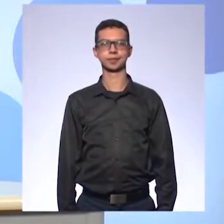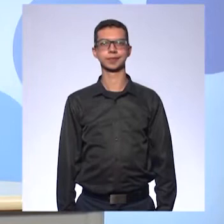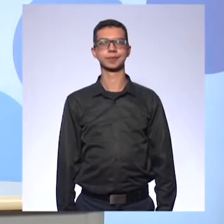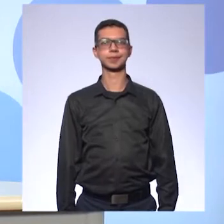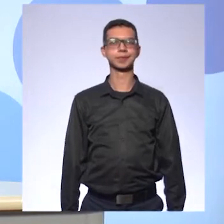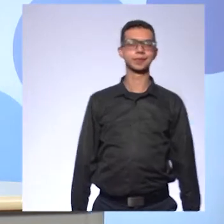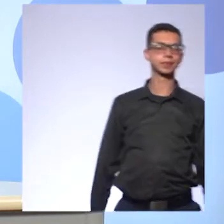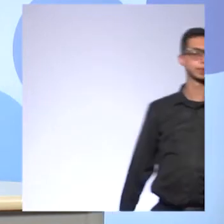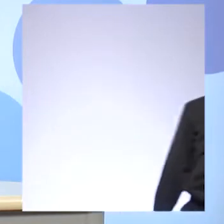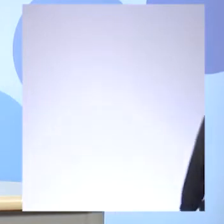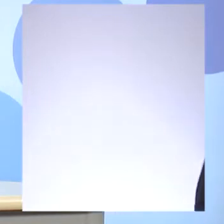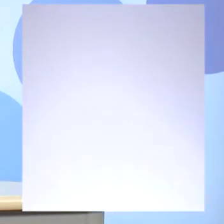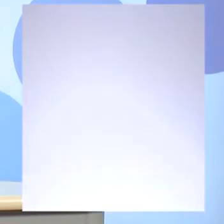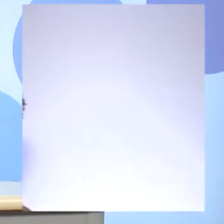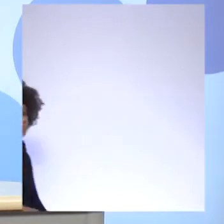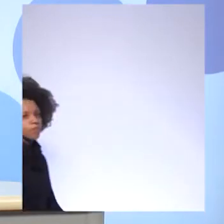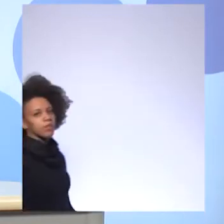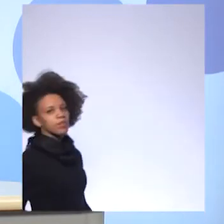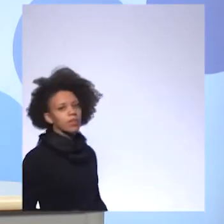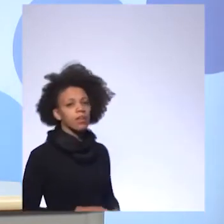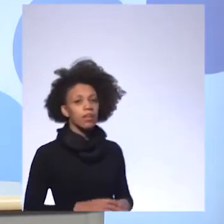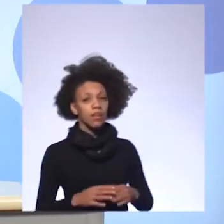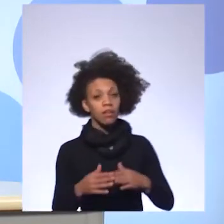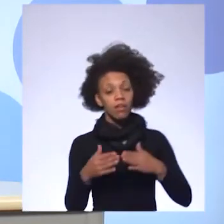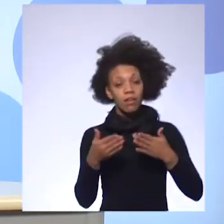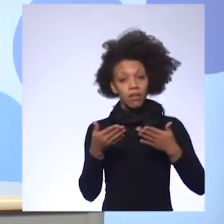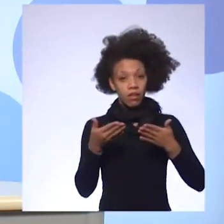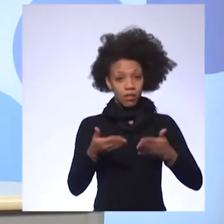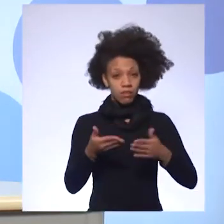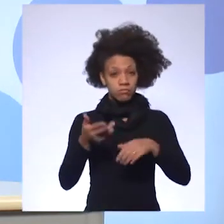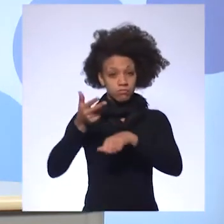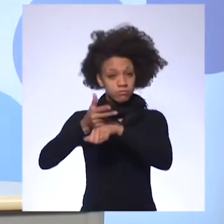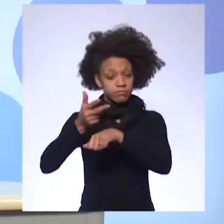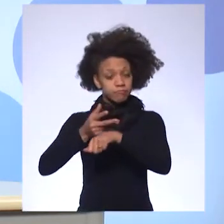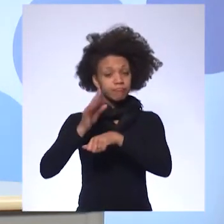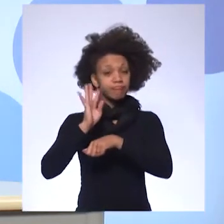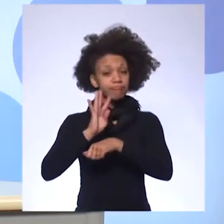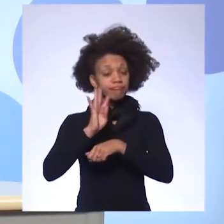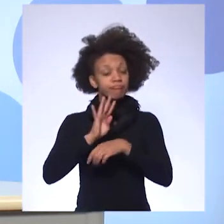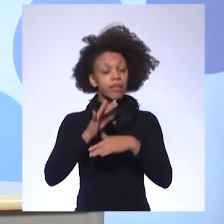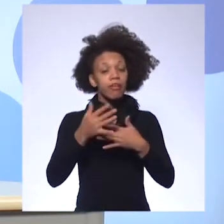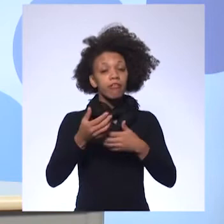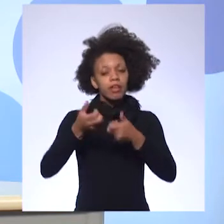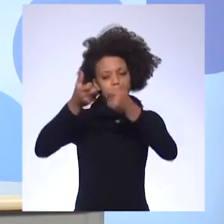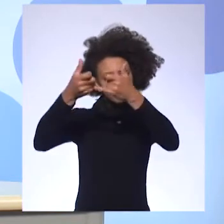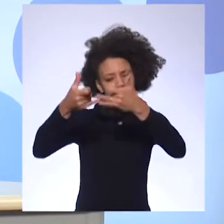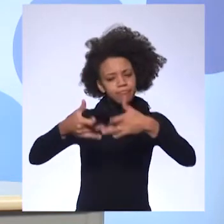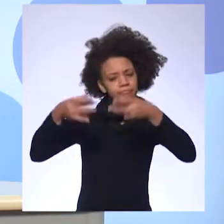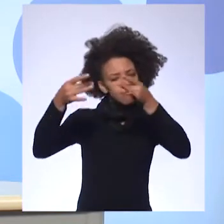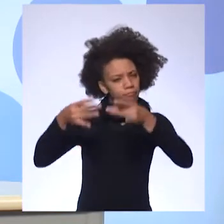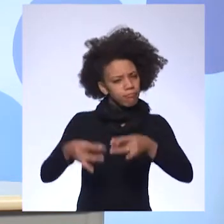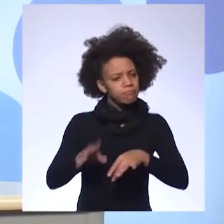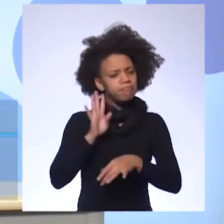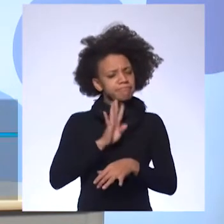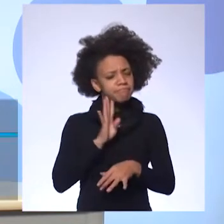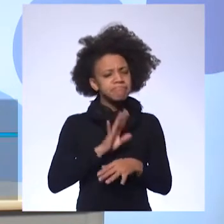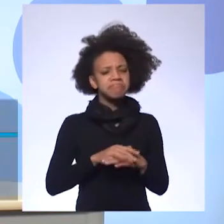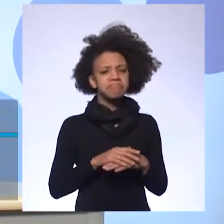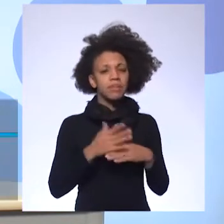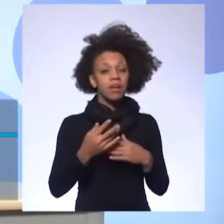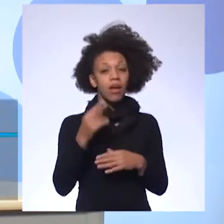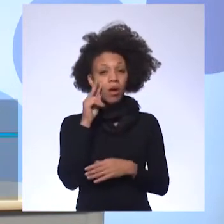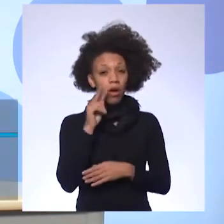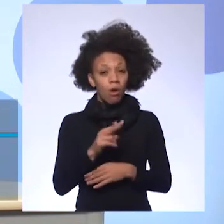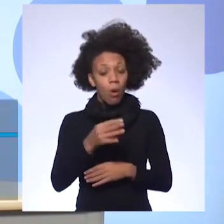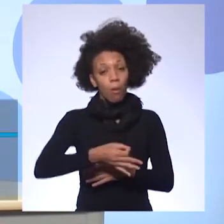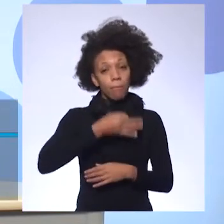Muito bem, estamos de volta. Esse vídeo ele é super bacana, né? Ele traz uma contribuição bem legal, ele traz o olhar da